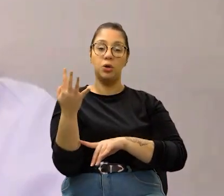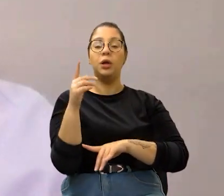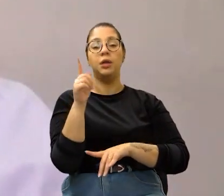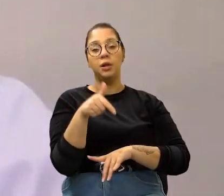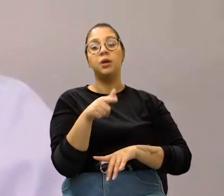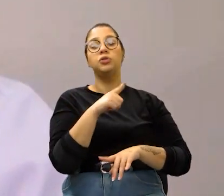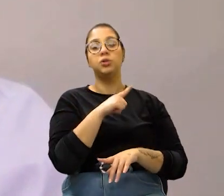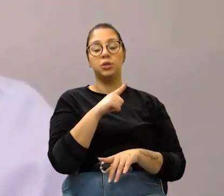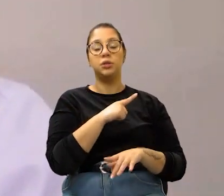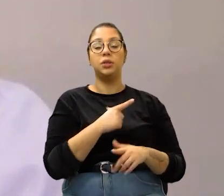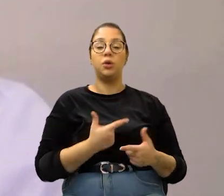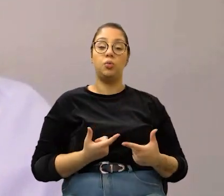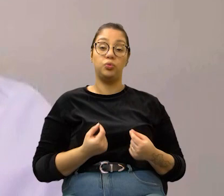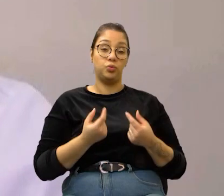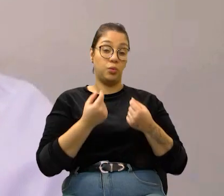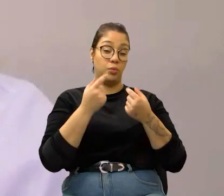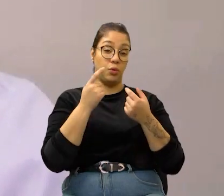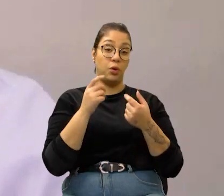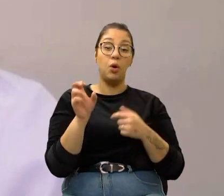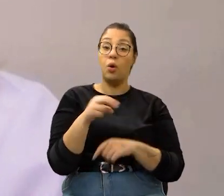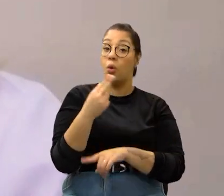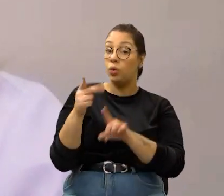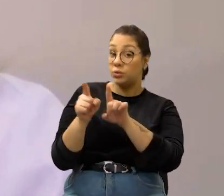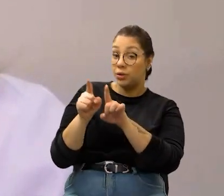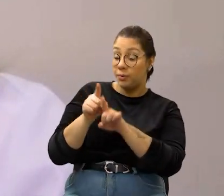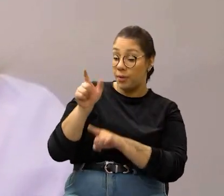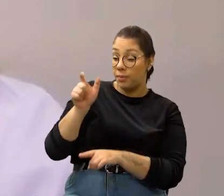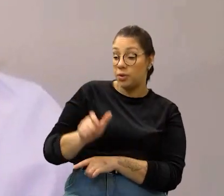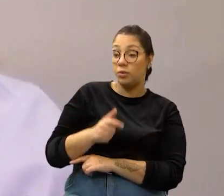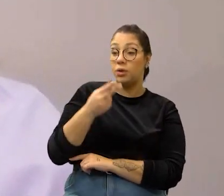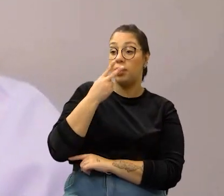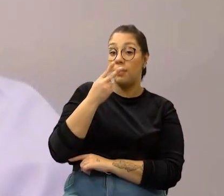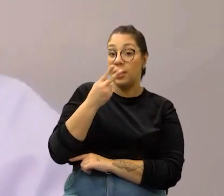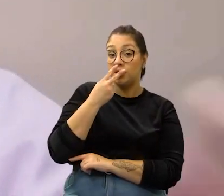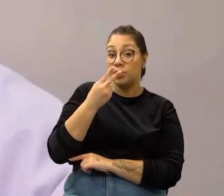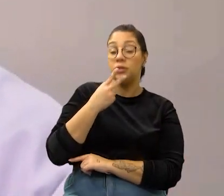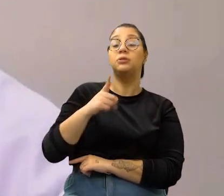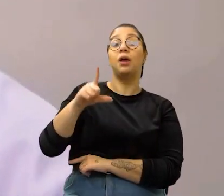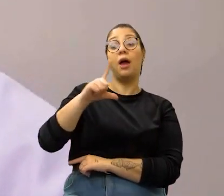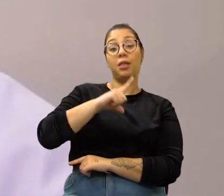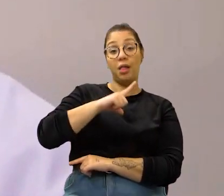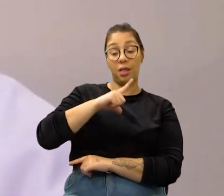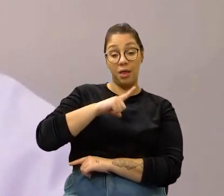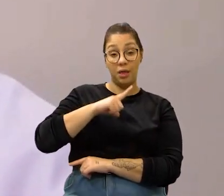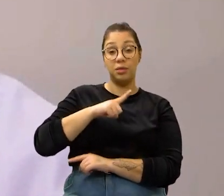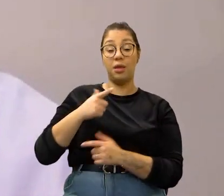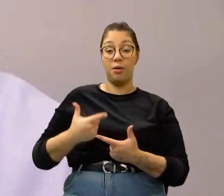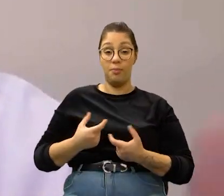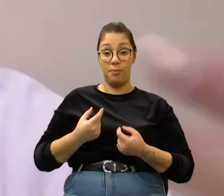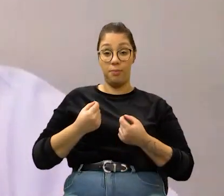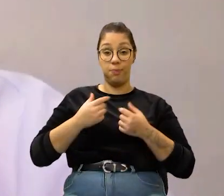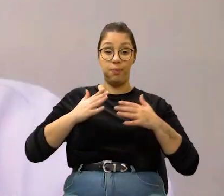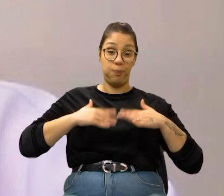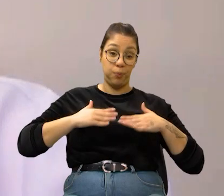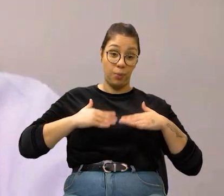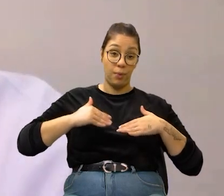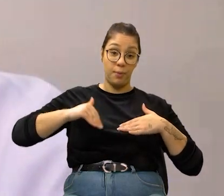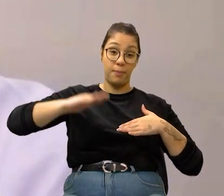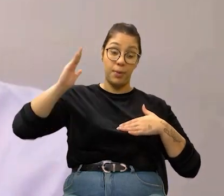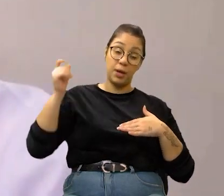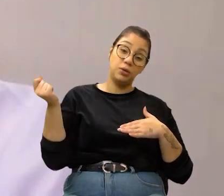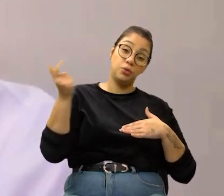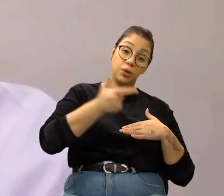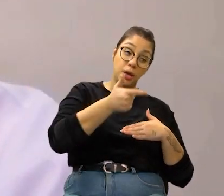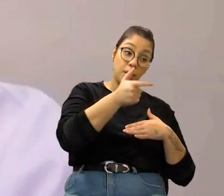porcentagem de ter um tumor. Como o paciente tabagista, a porcentagem dele ter um tumor de pulmão é muito maior do